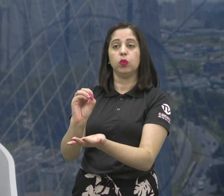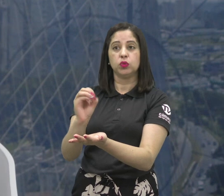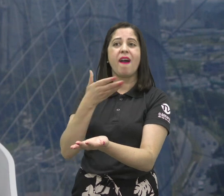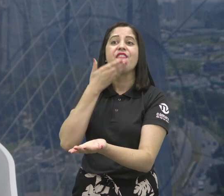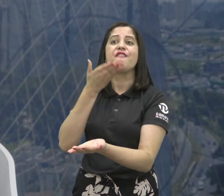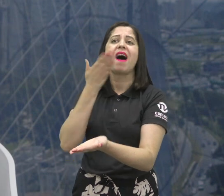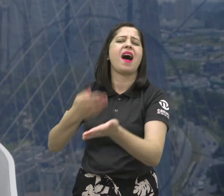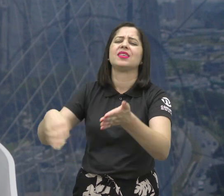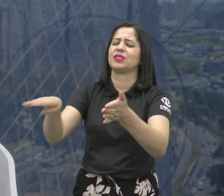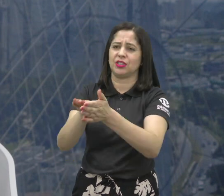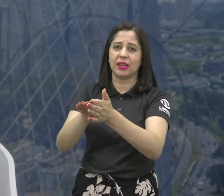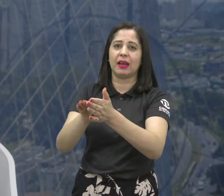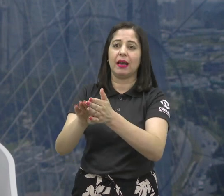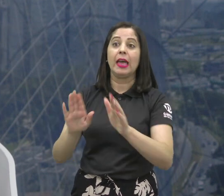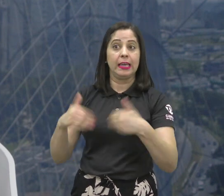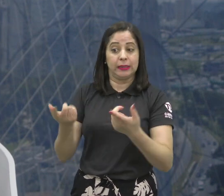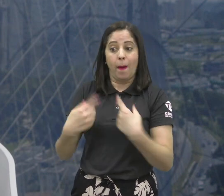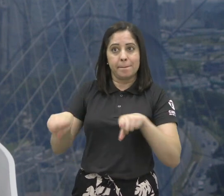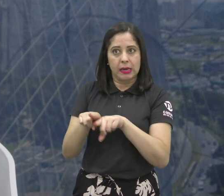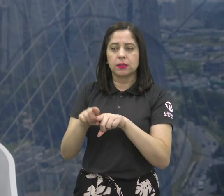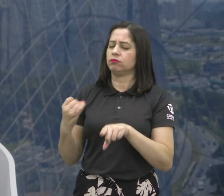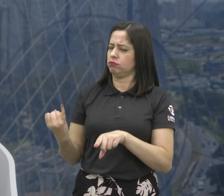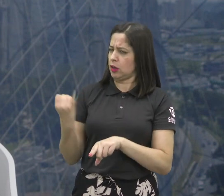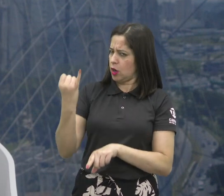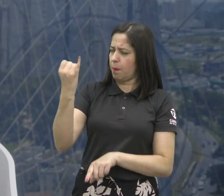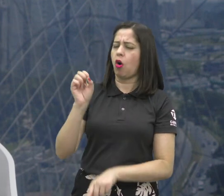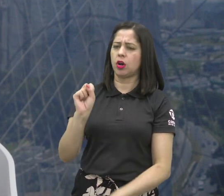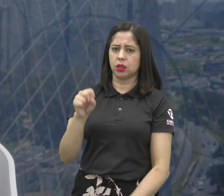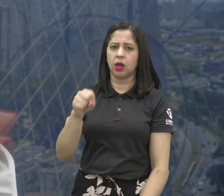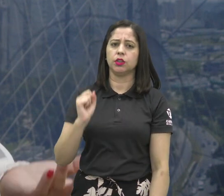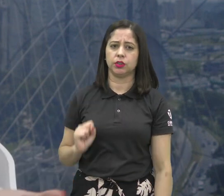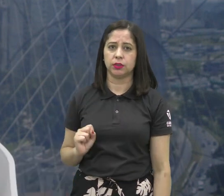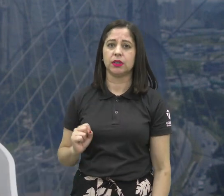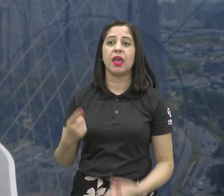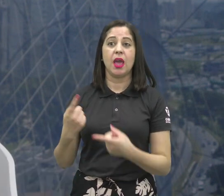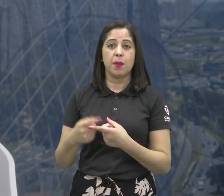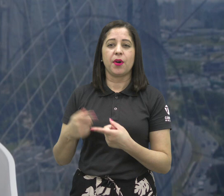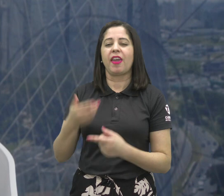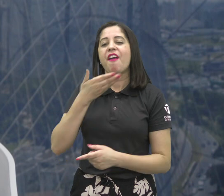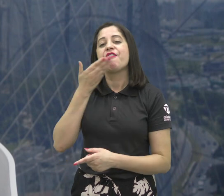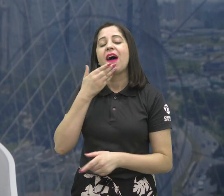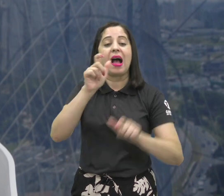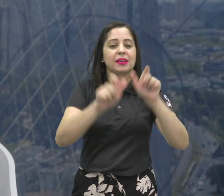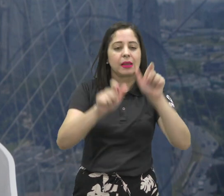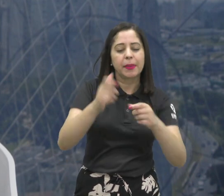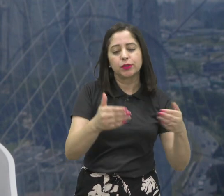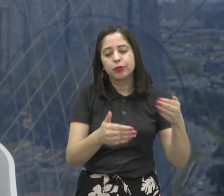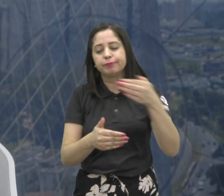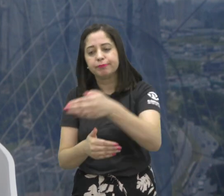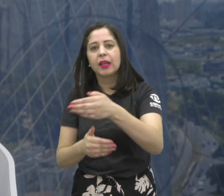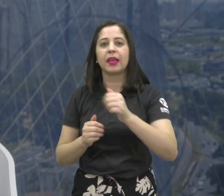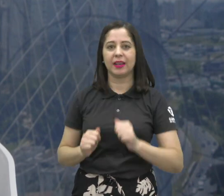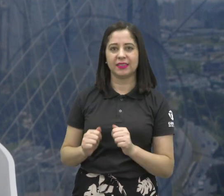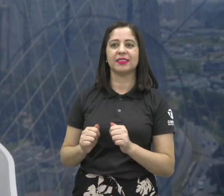essas parcerias, elas são muito bem-vindas e criam mecanismos de acesso, né, de uma forma geral, a gente costuma chamar de